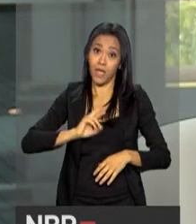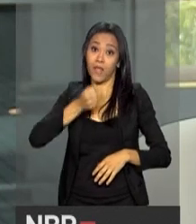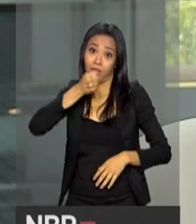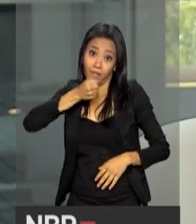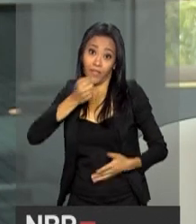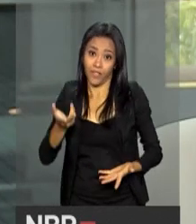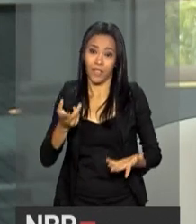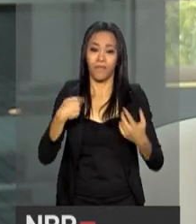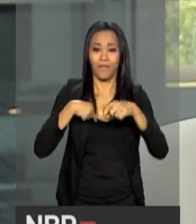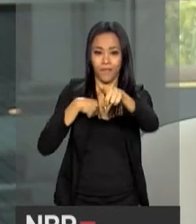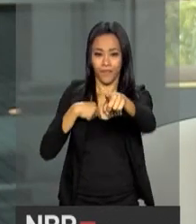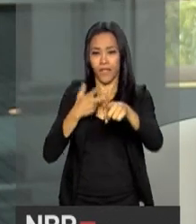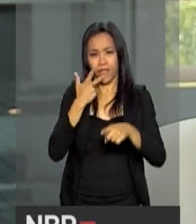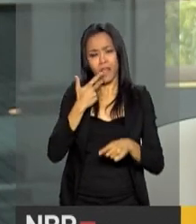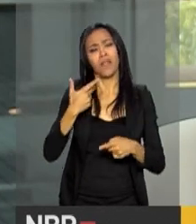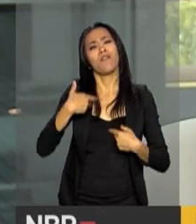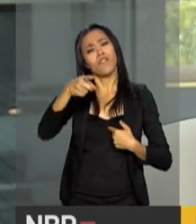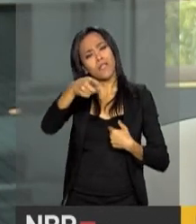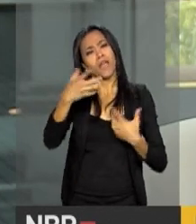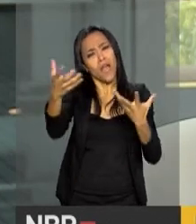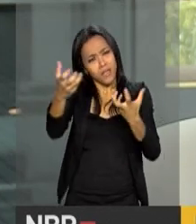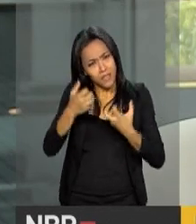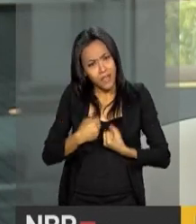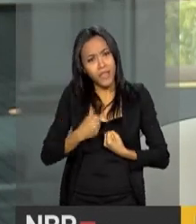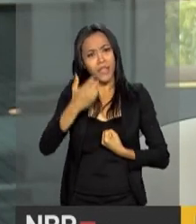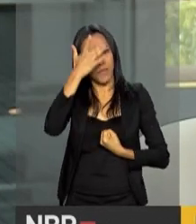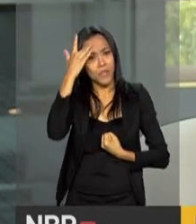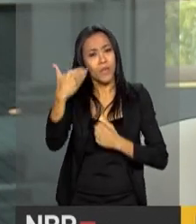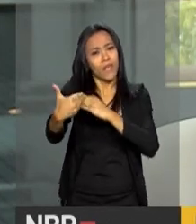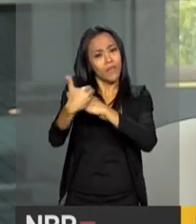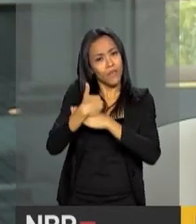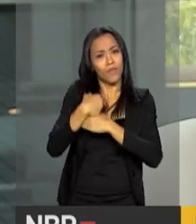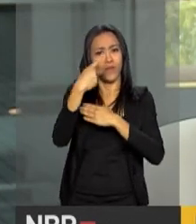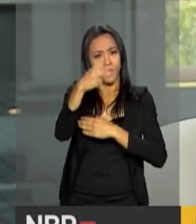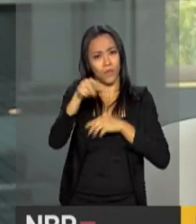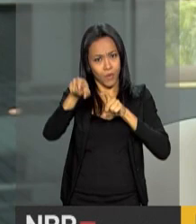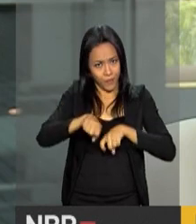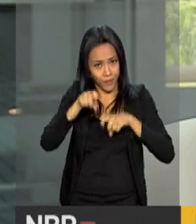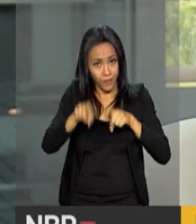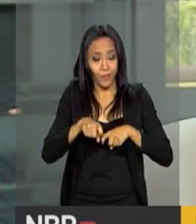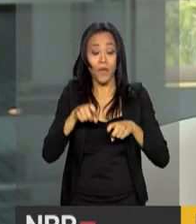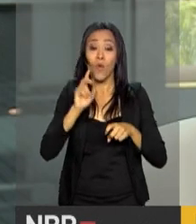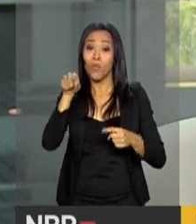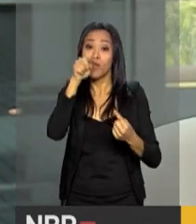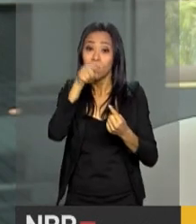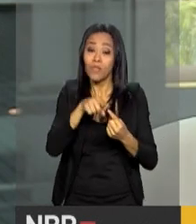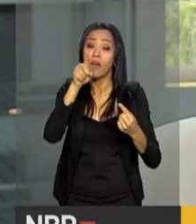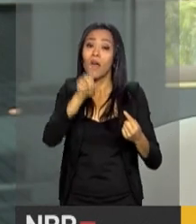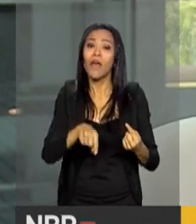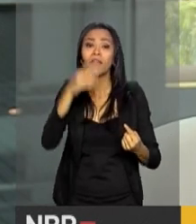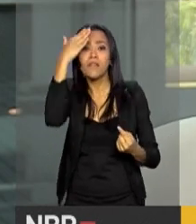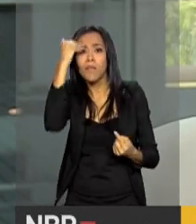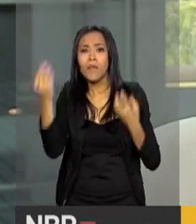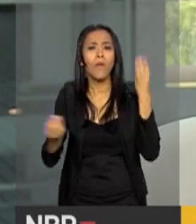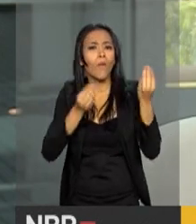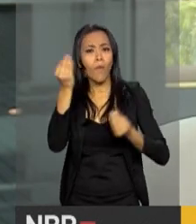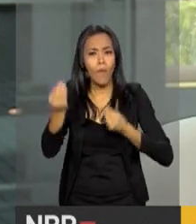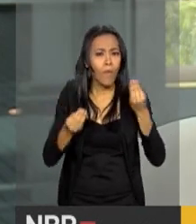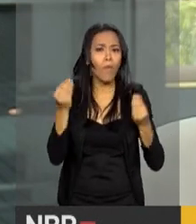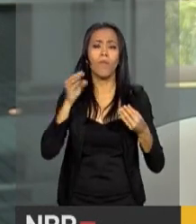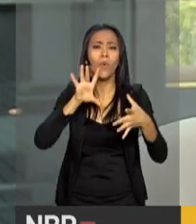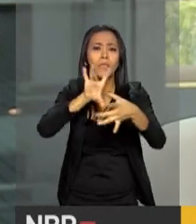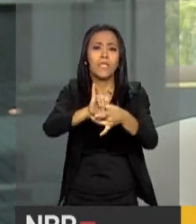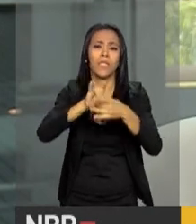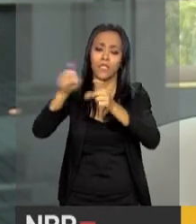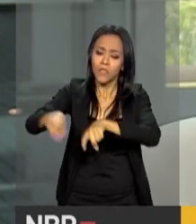ele receba esse recenseador receba esse pesquisador do ibge é porque o objetivo é retratar a realidade rural